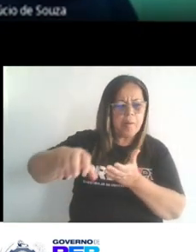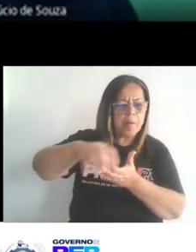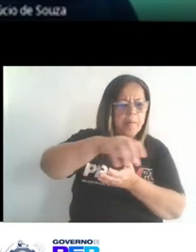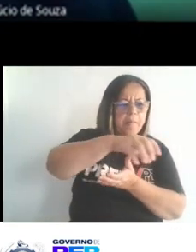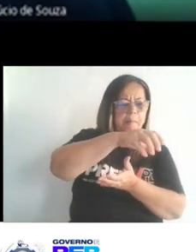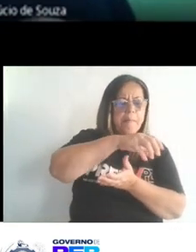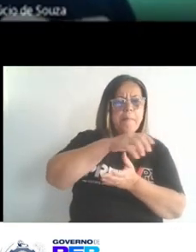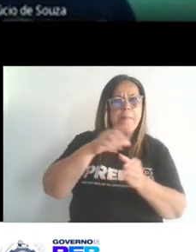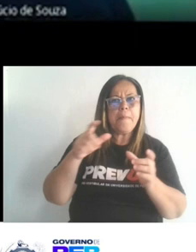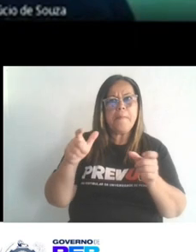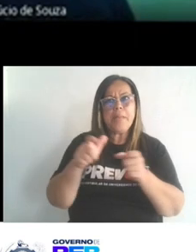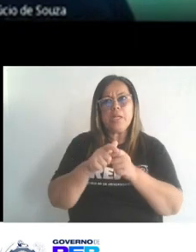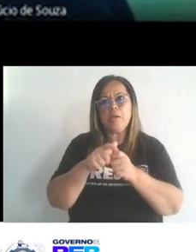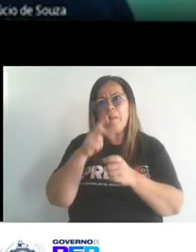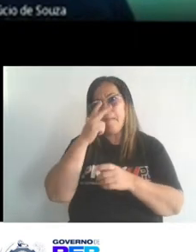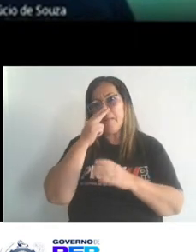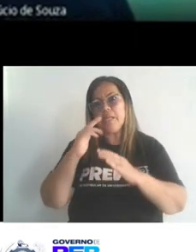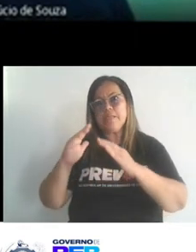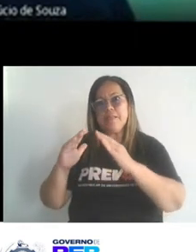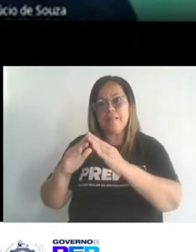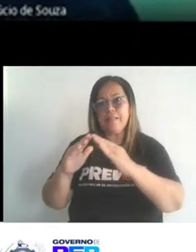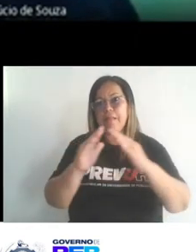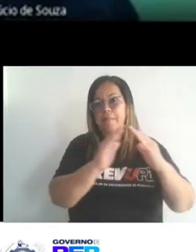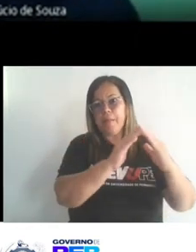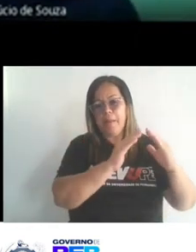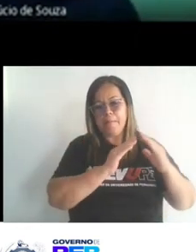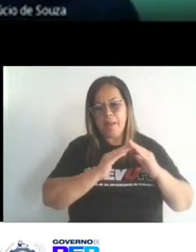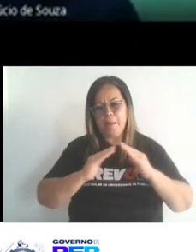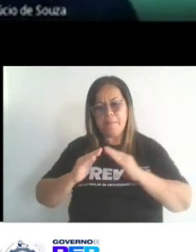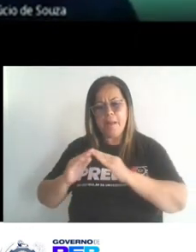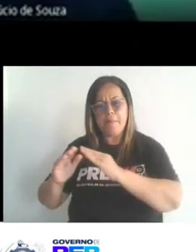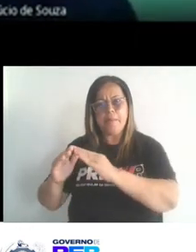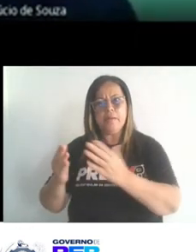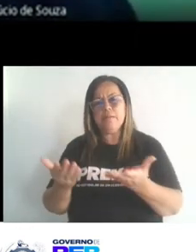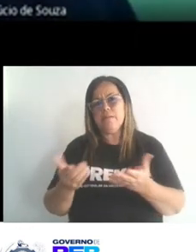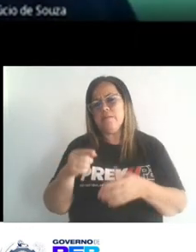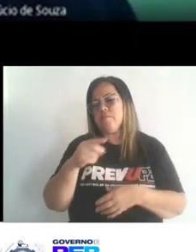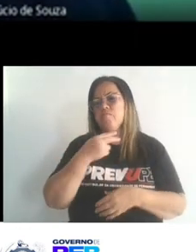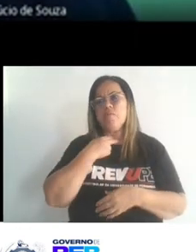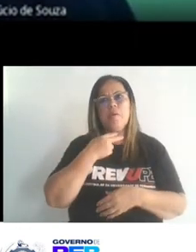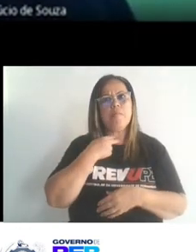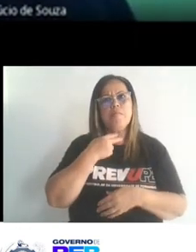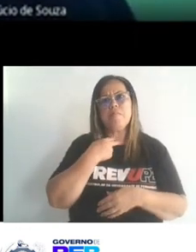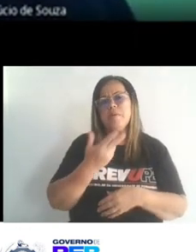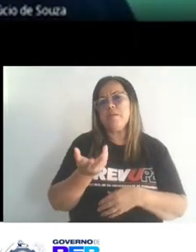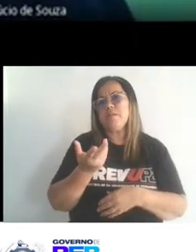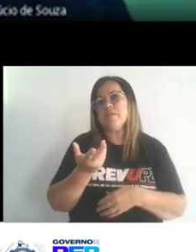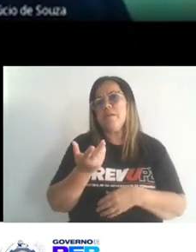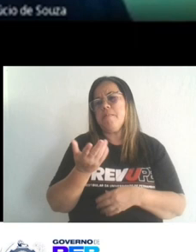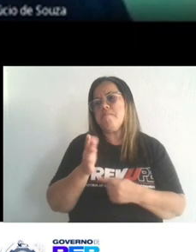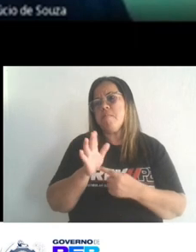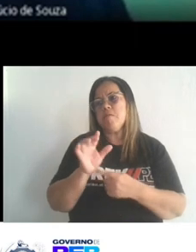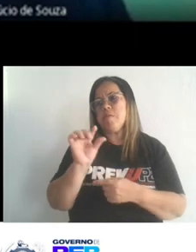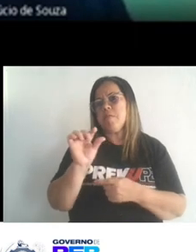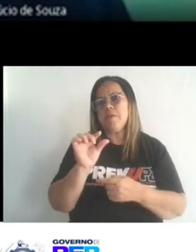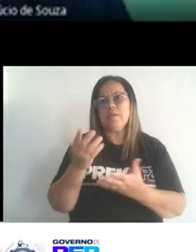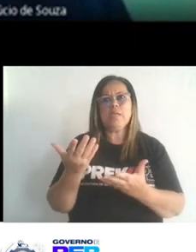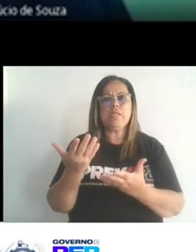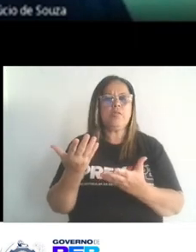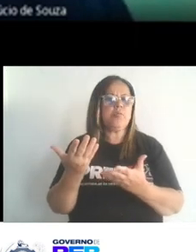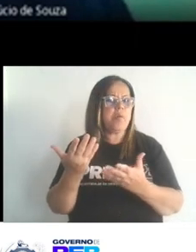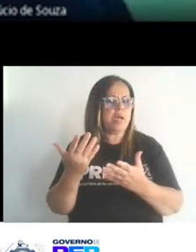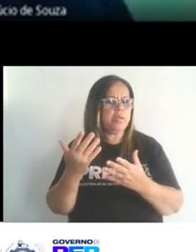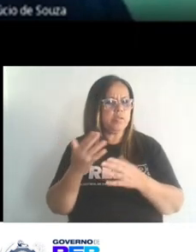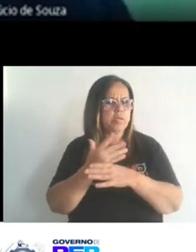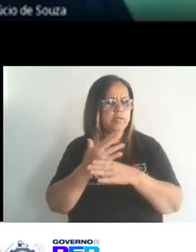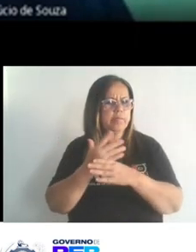casas essa organização urbana não pode ser considerada vestígio de uma sociedade civilizada